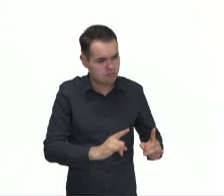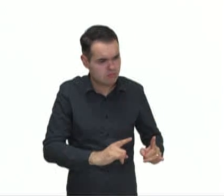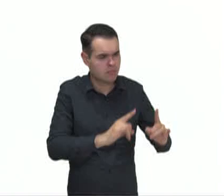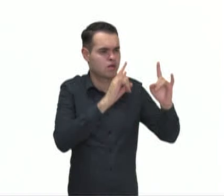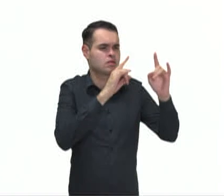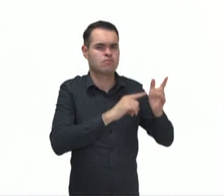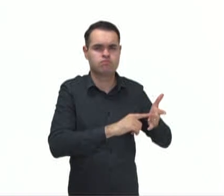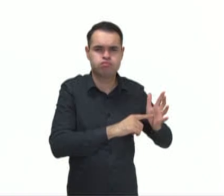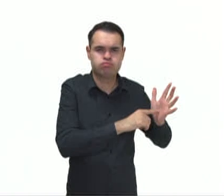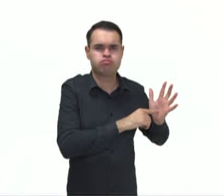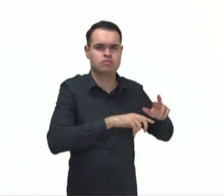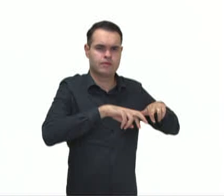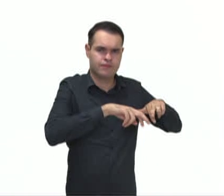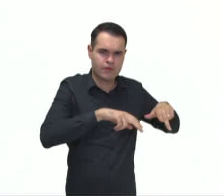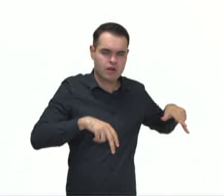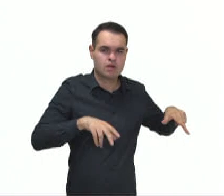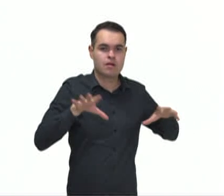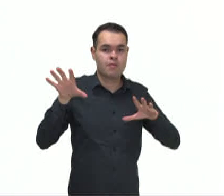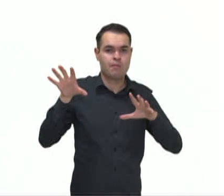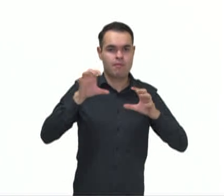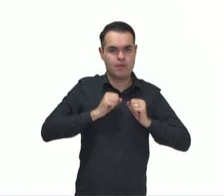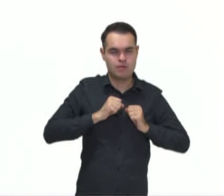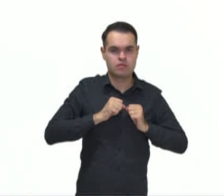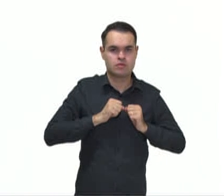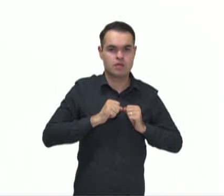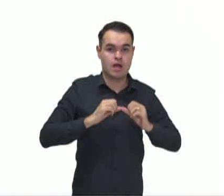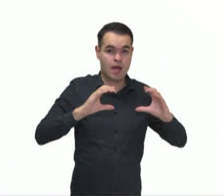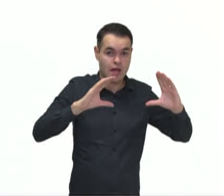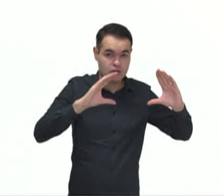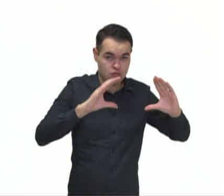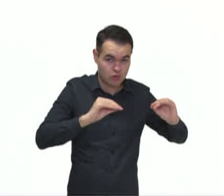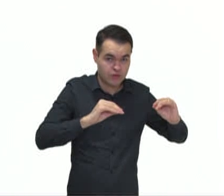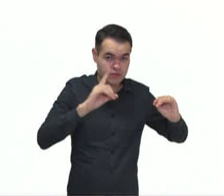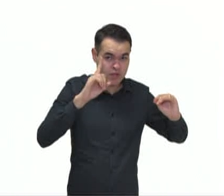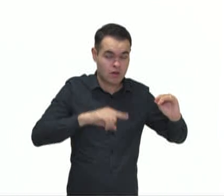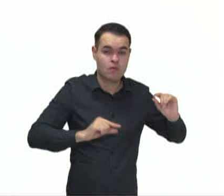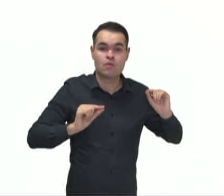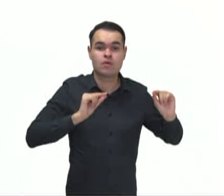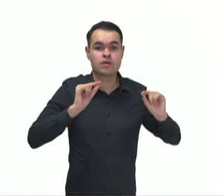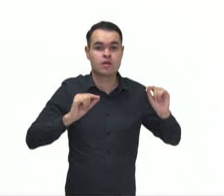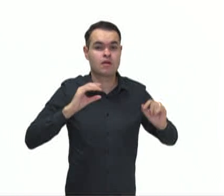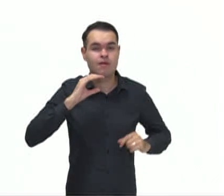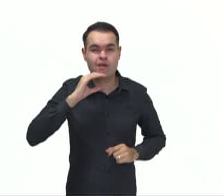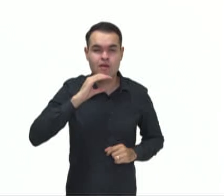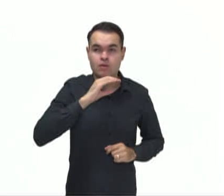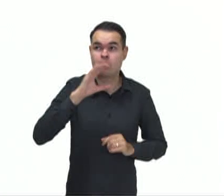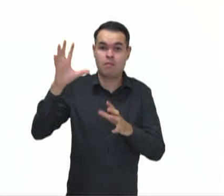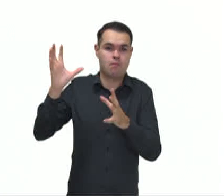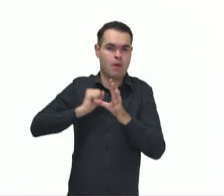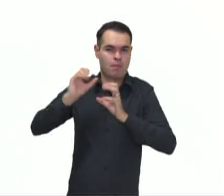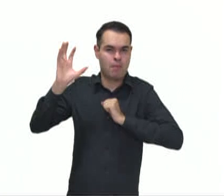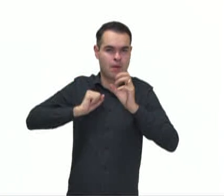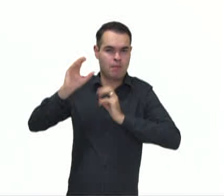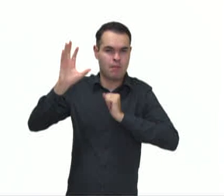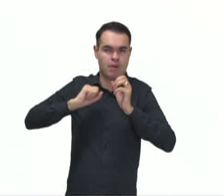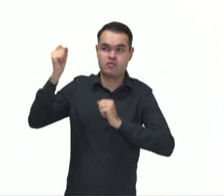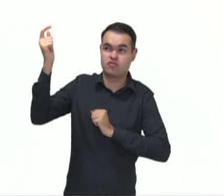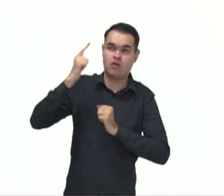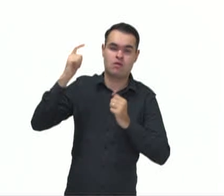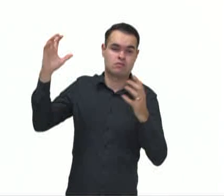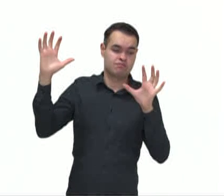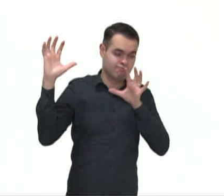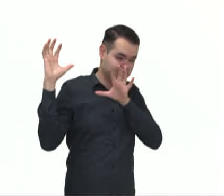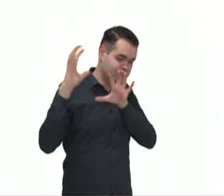construções. Durante a noite, tudo isso tende a emitir o calor absorvido. Esse calor